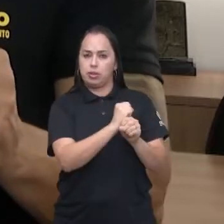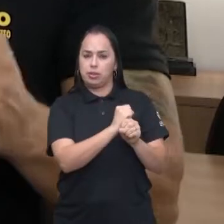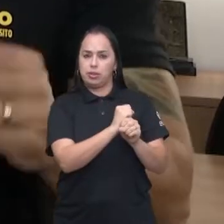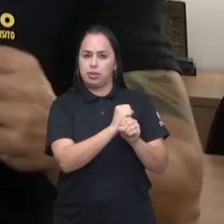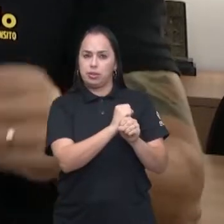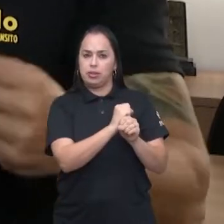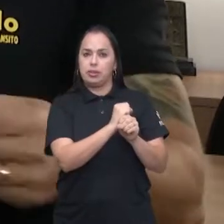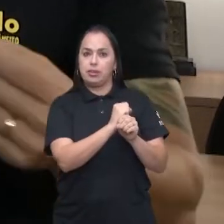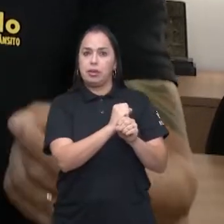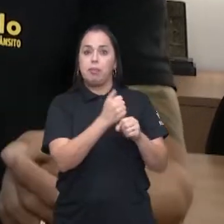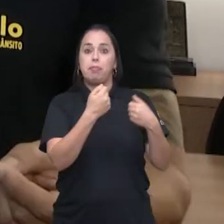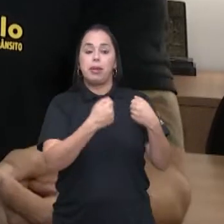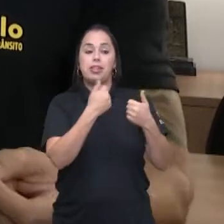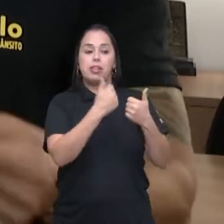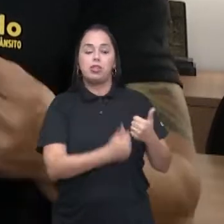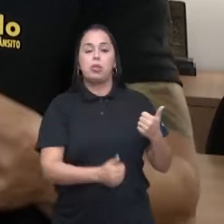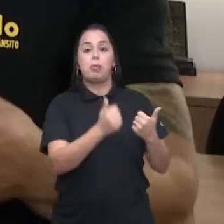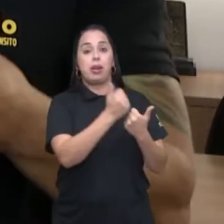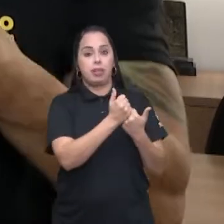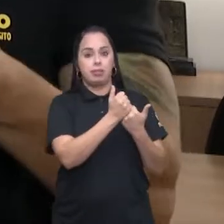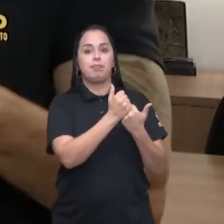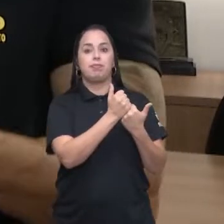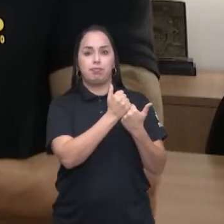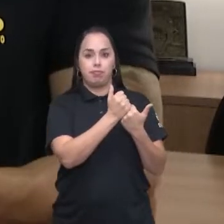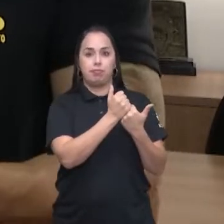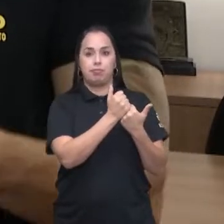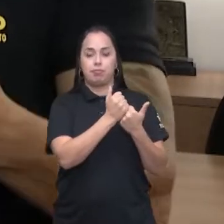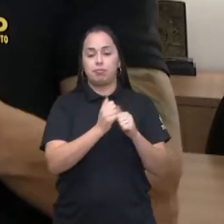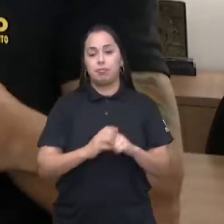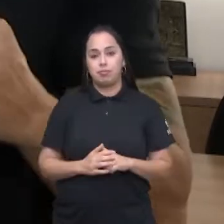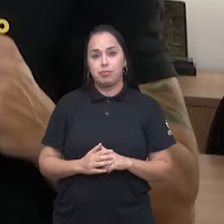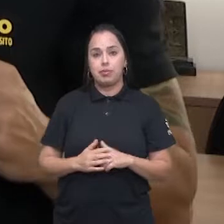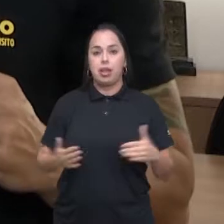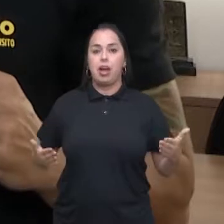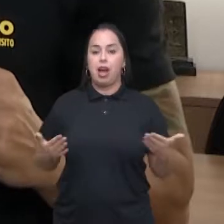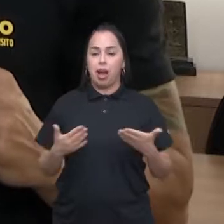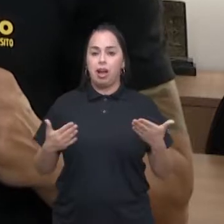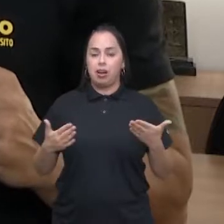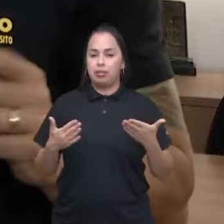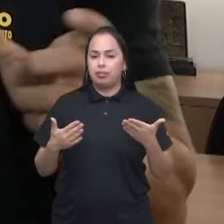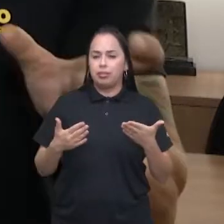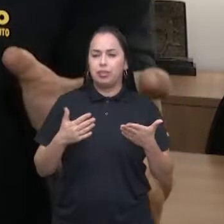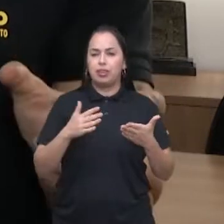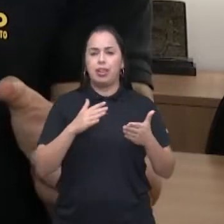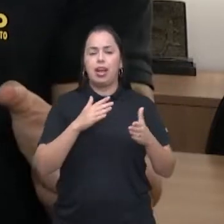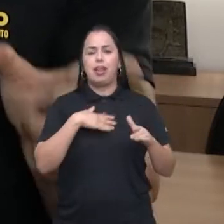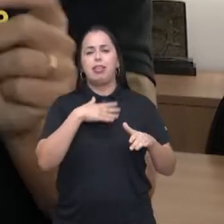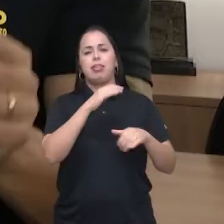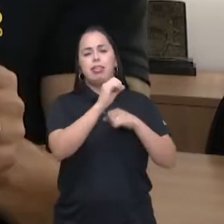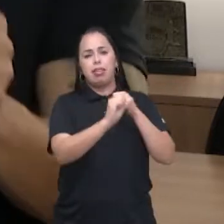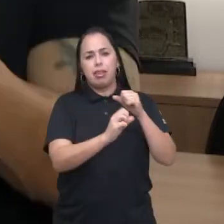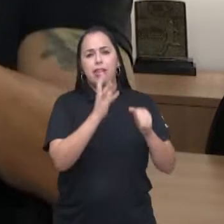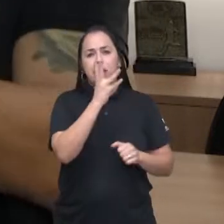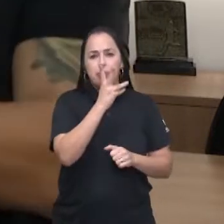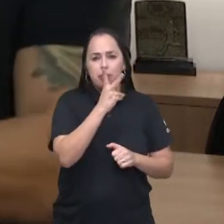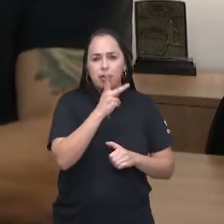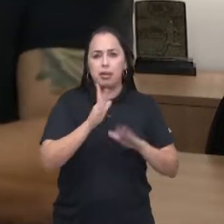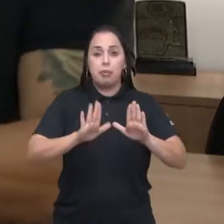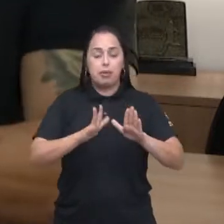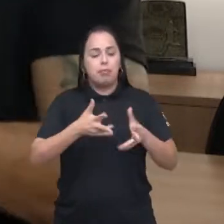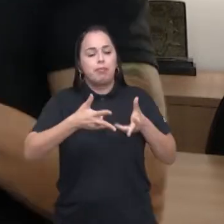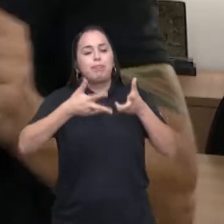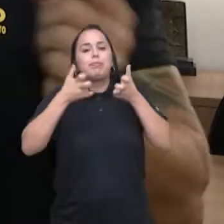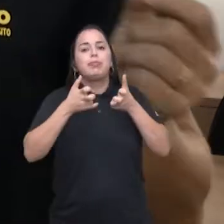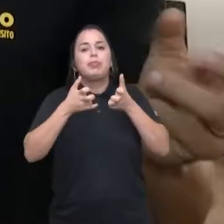é Tecnicamente hoje é necessário fazer uma substituição ou recondicionamento das Baterias então isso gera mais um